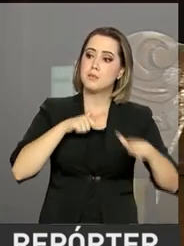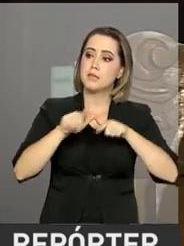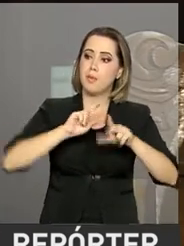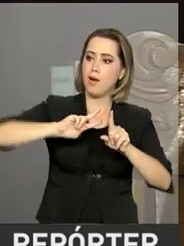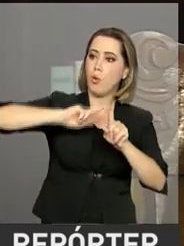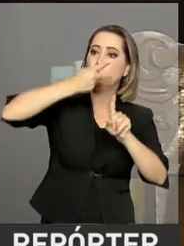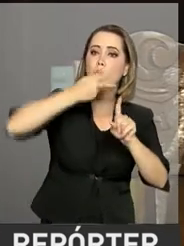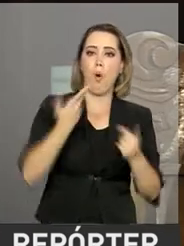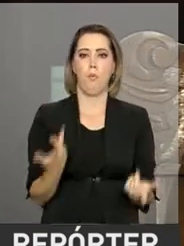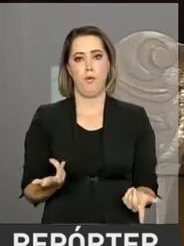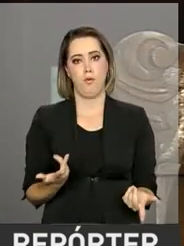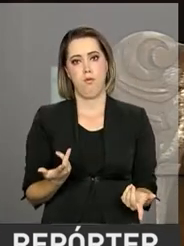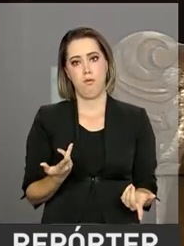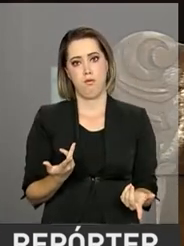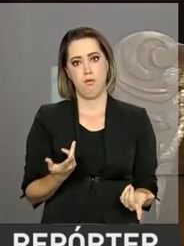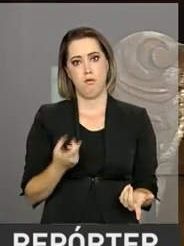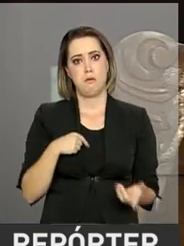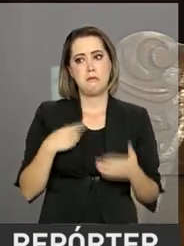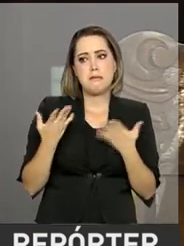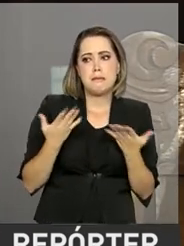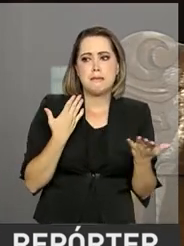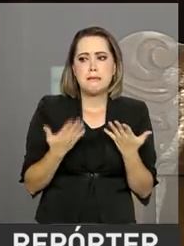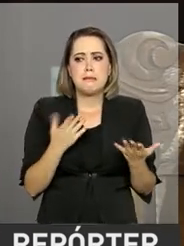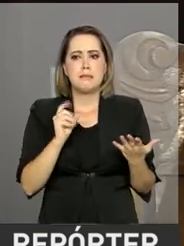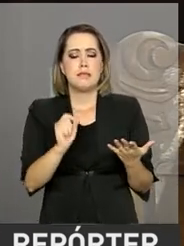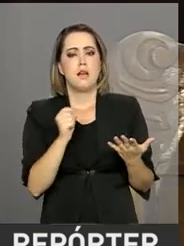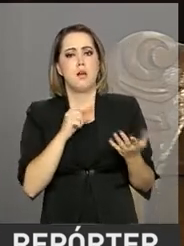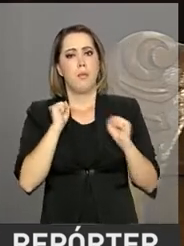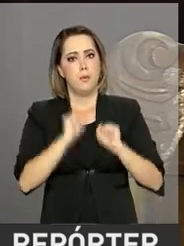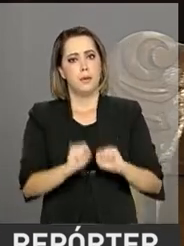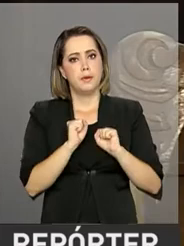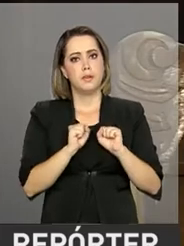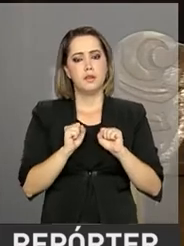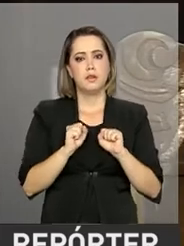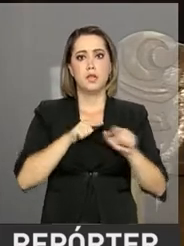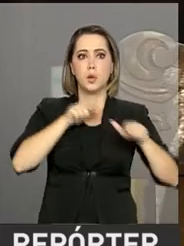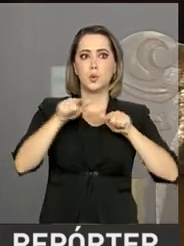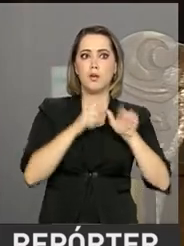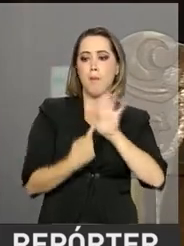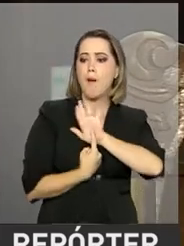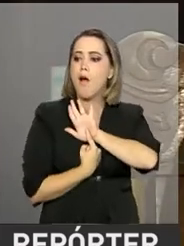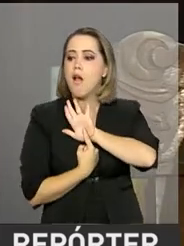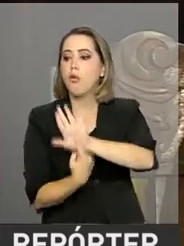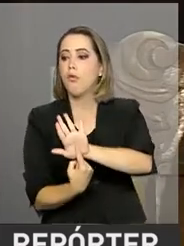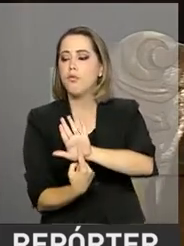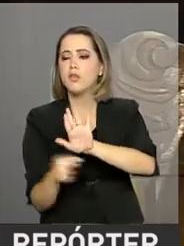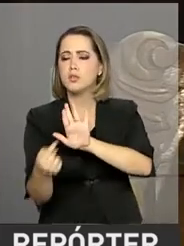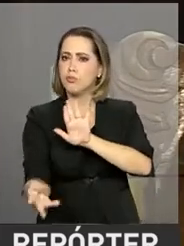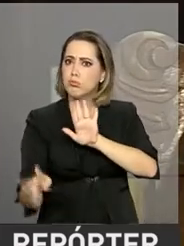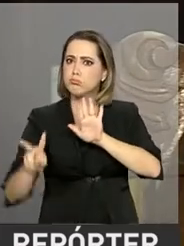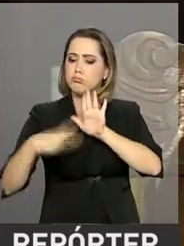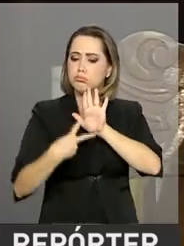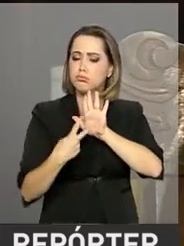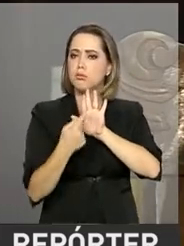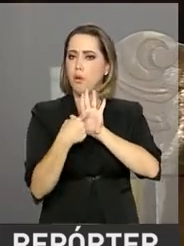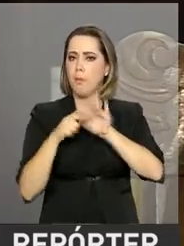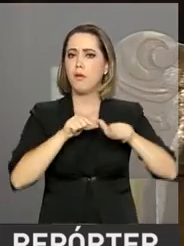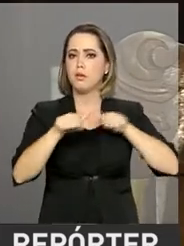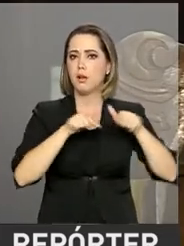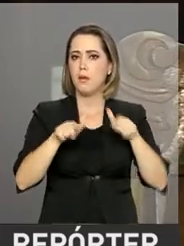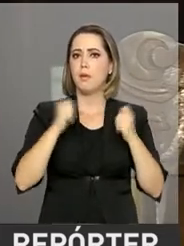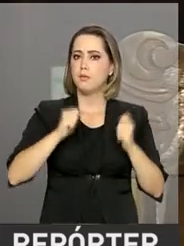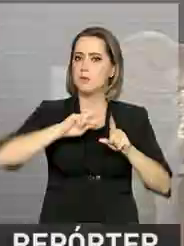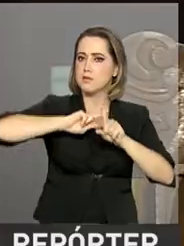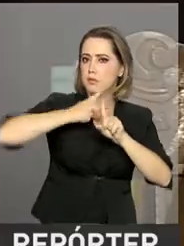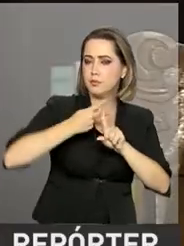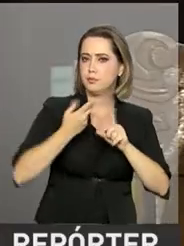redobrado para de alguma forma ter o trabalho visto, para que se enxergue, né, o trabalho que é desenvolvido